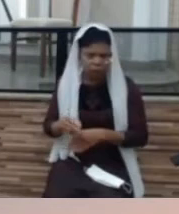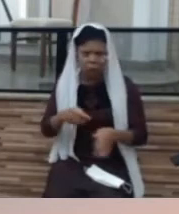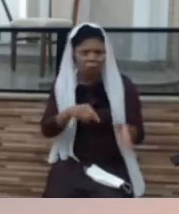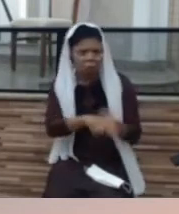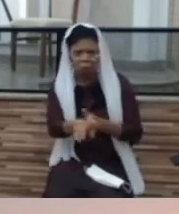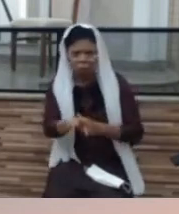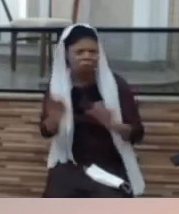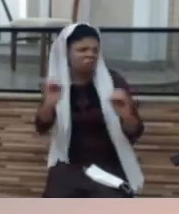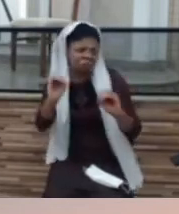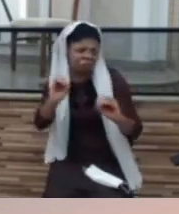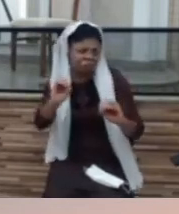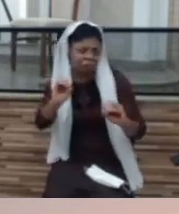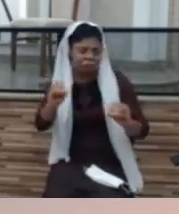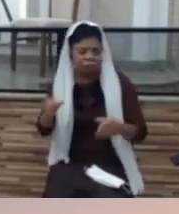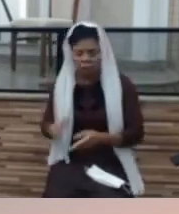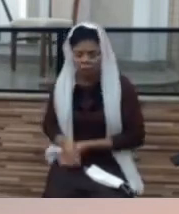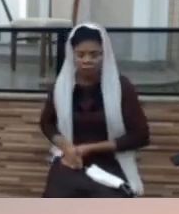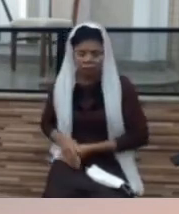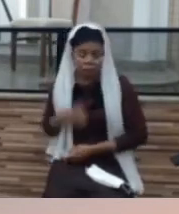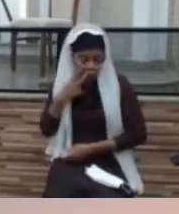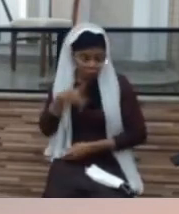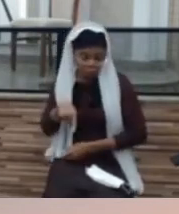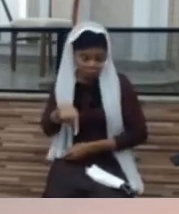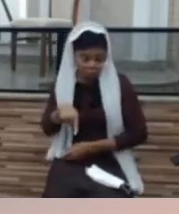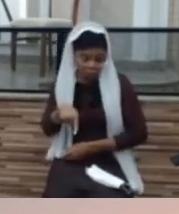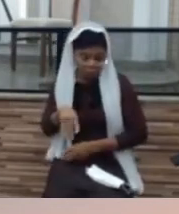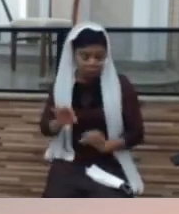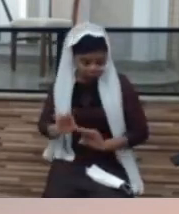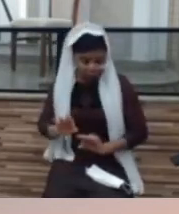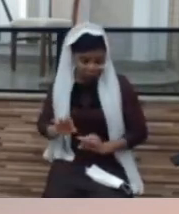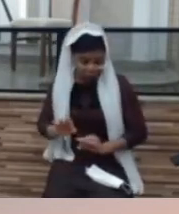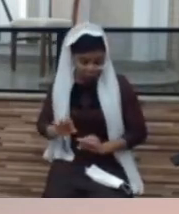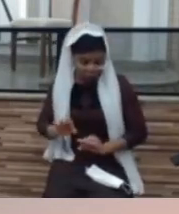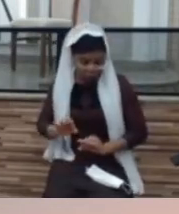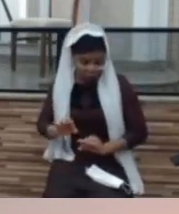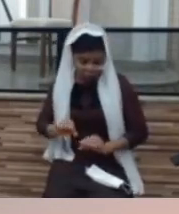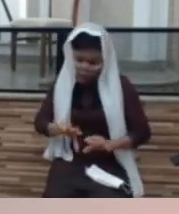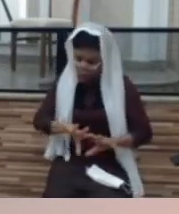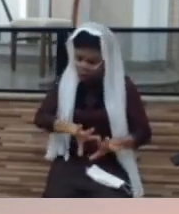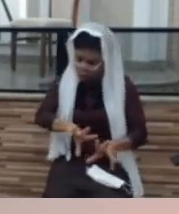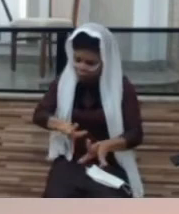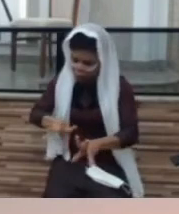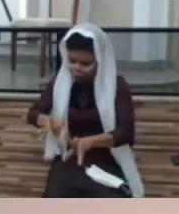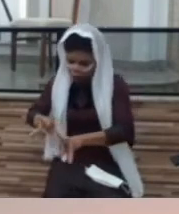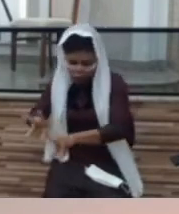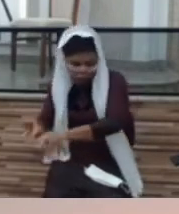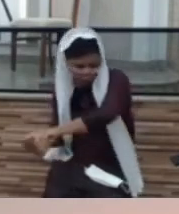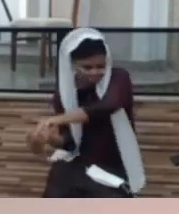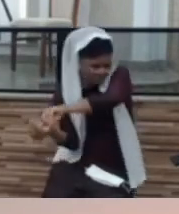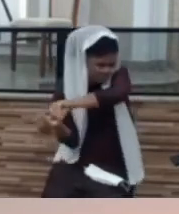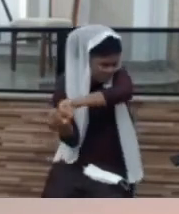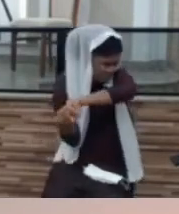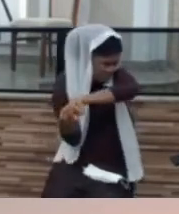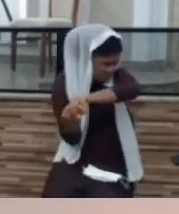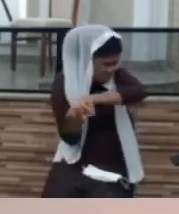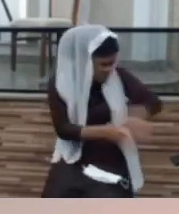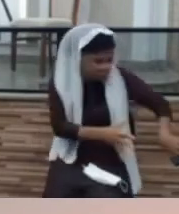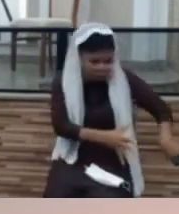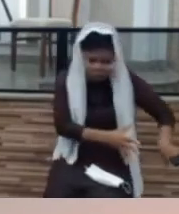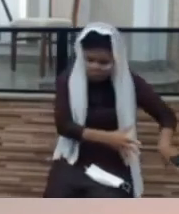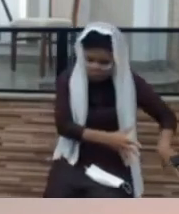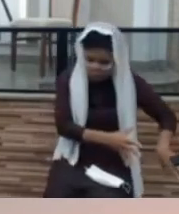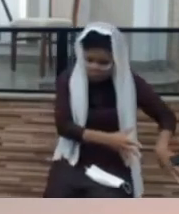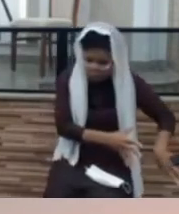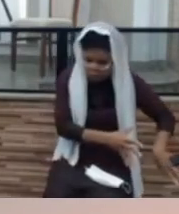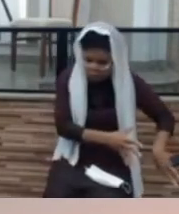móveis de Tobias e jogou tudo fora, irmãos, tudo fora. Pegou tudo fora e